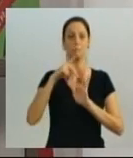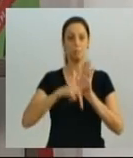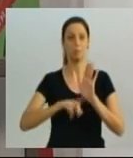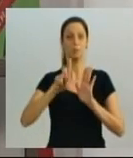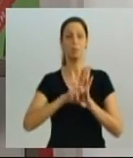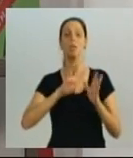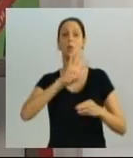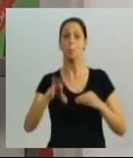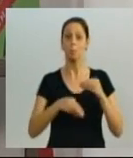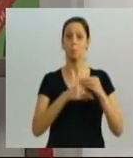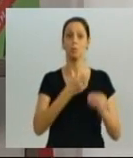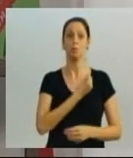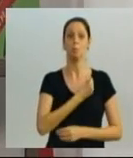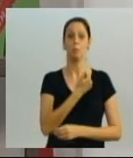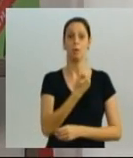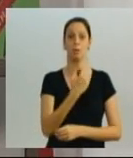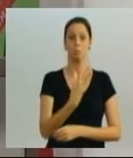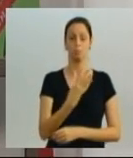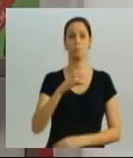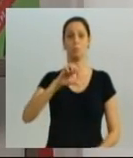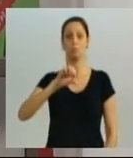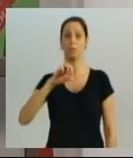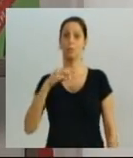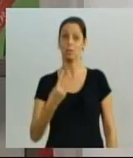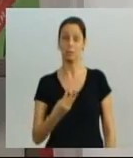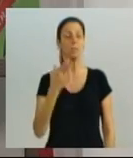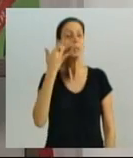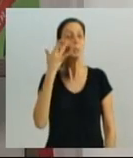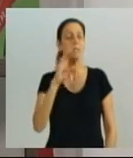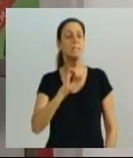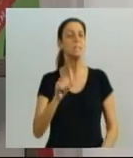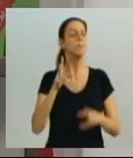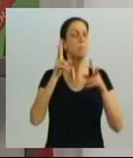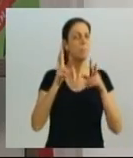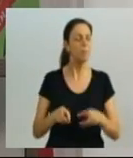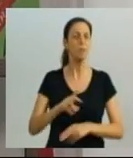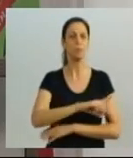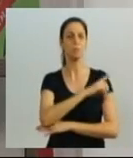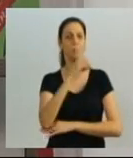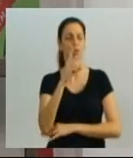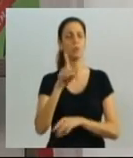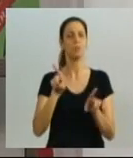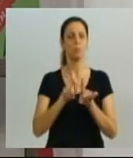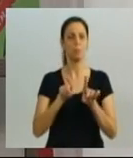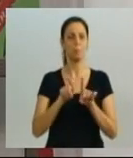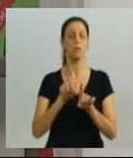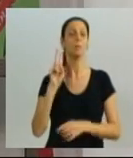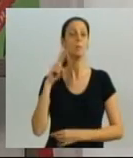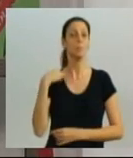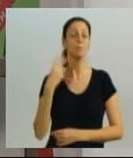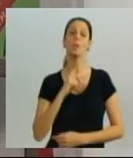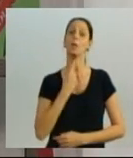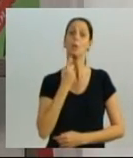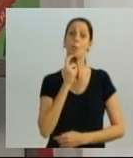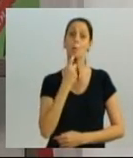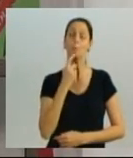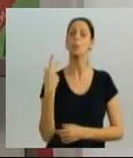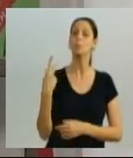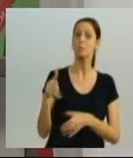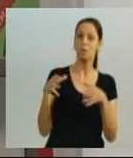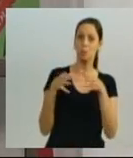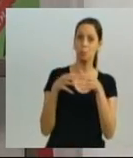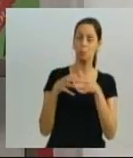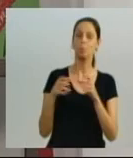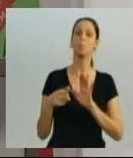complementar 1493. E não sei se no mesmo dia ou dia seguinte, vereador Beto, o vereador Robinho com a sua equipe apresentaram o projeto de